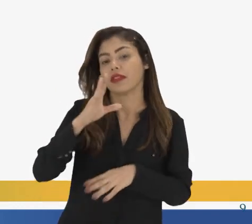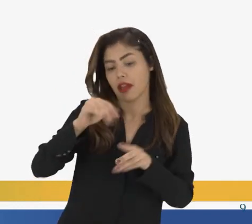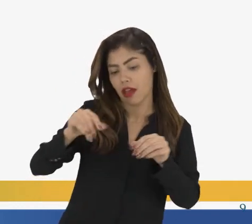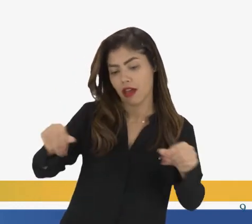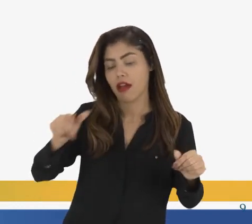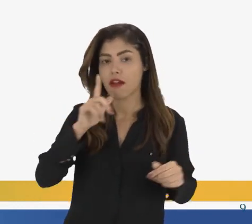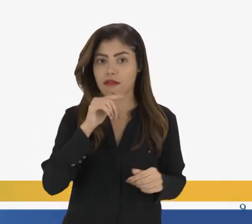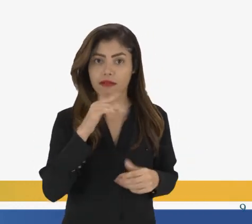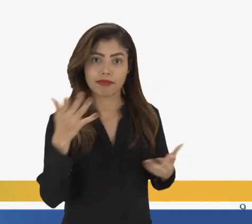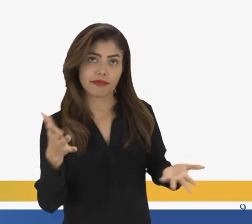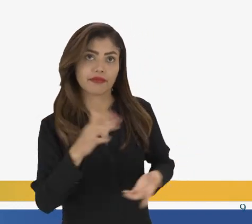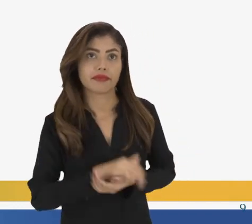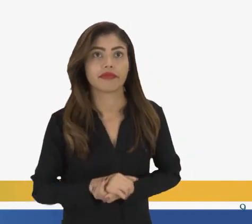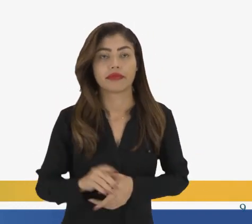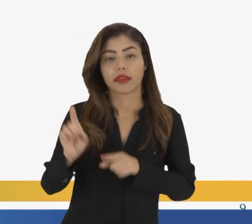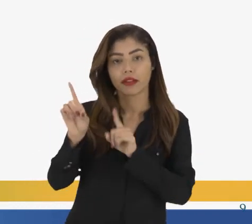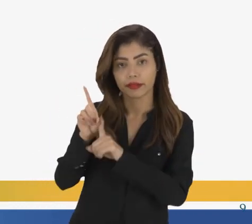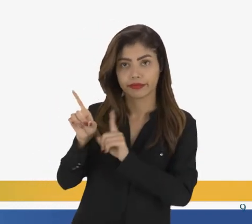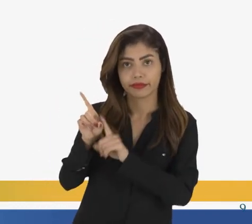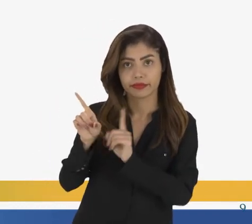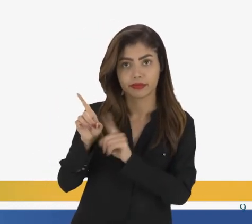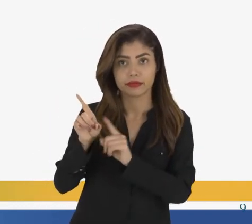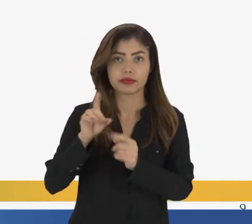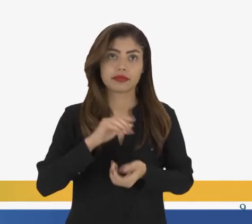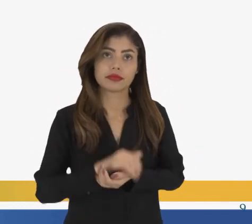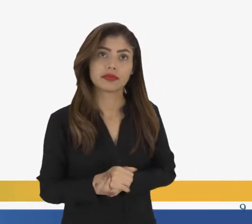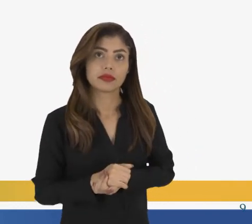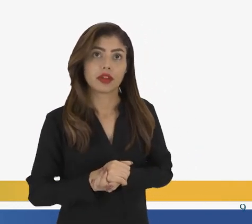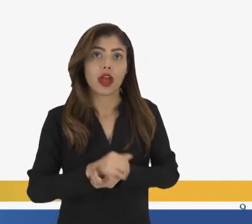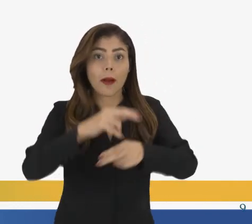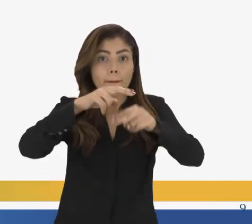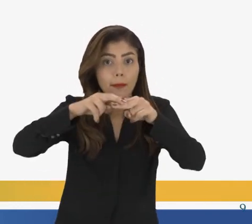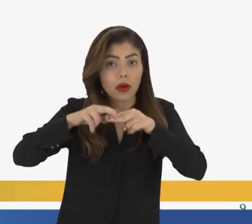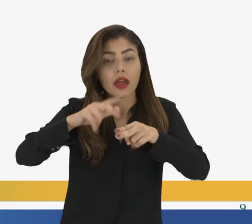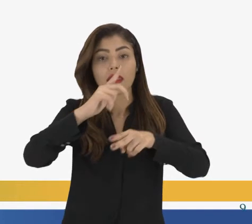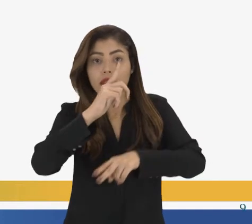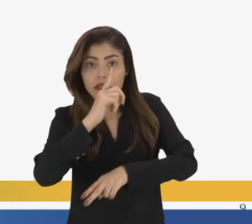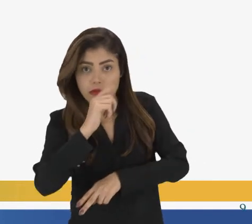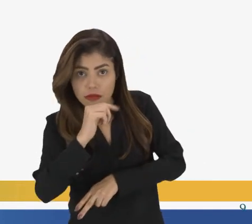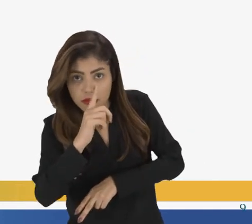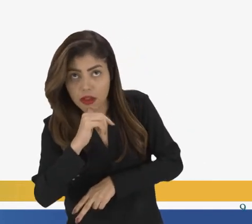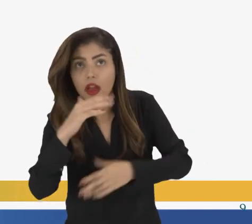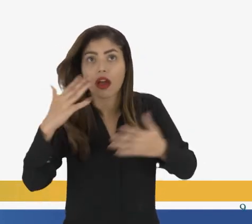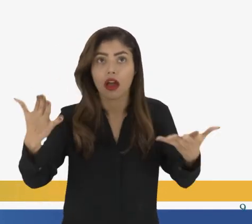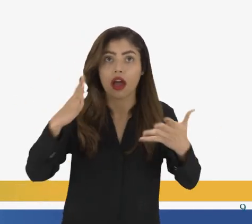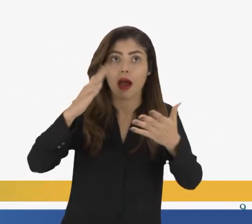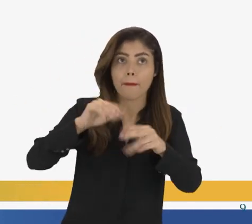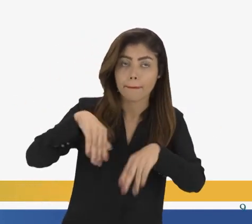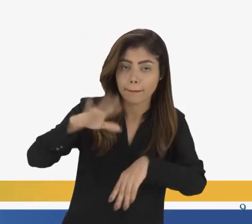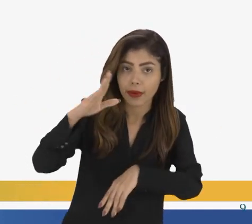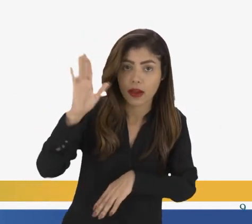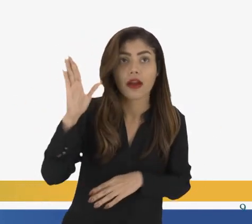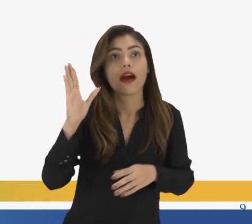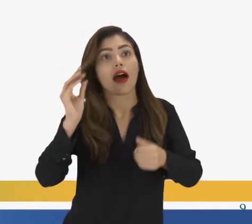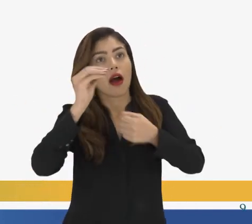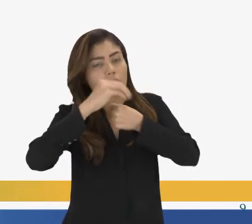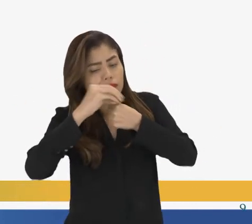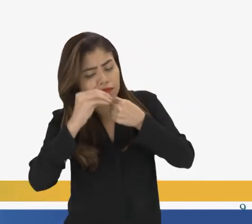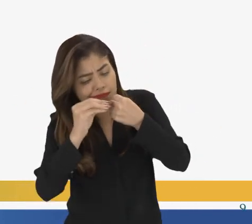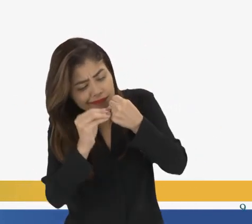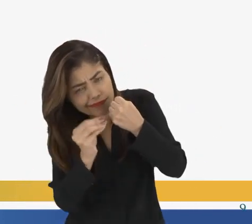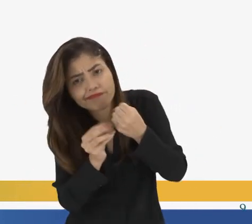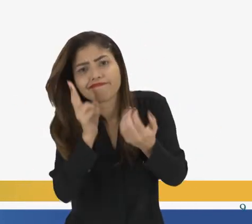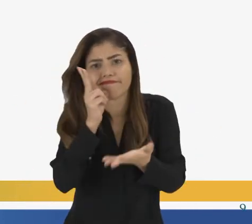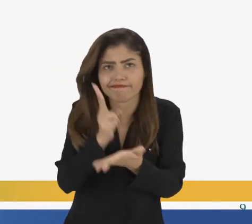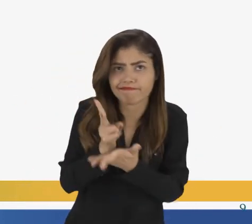água e da areia. Alternativa D. Por ser um líquido e apresentar maior proximidade das